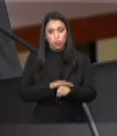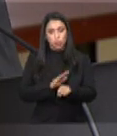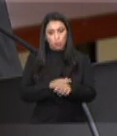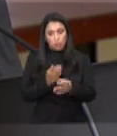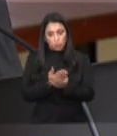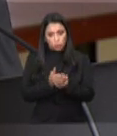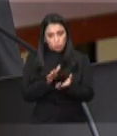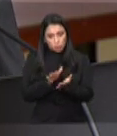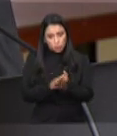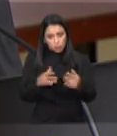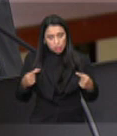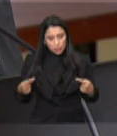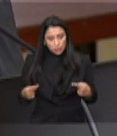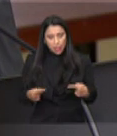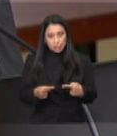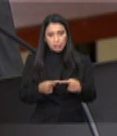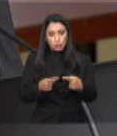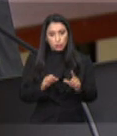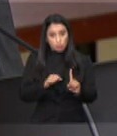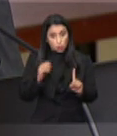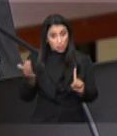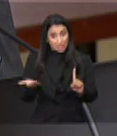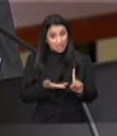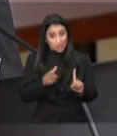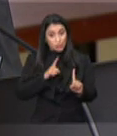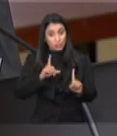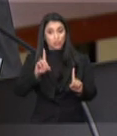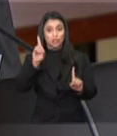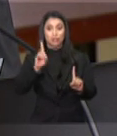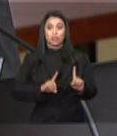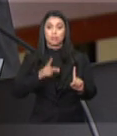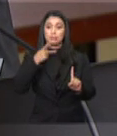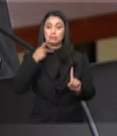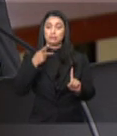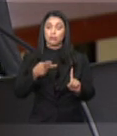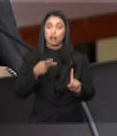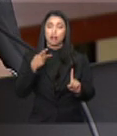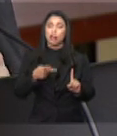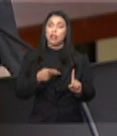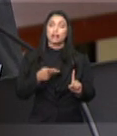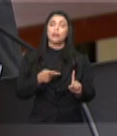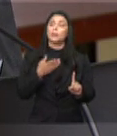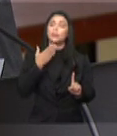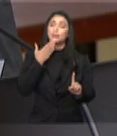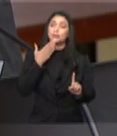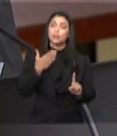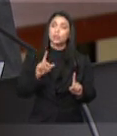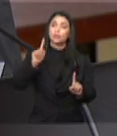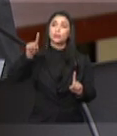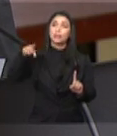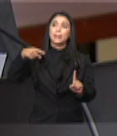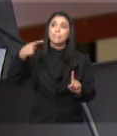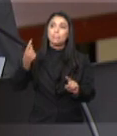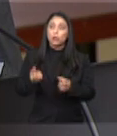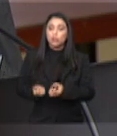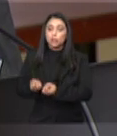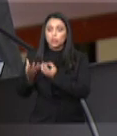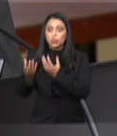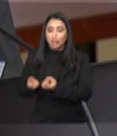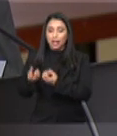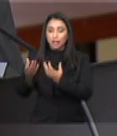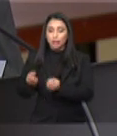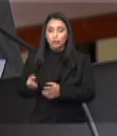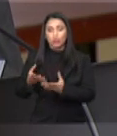processual adequado, os réus têm o direito de apresentar suas alegações finais após a manifestação